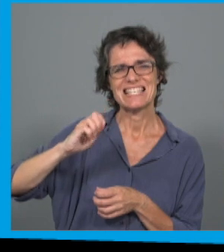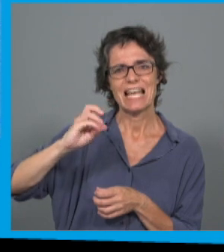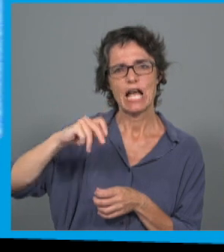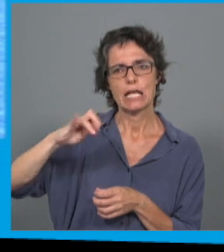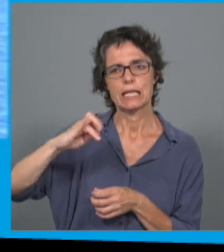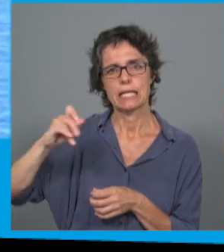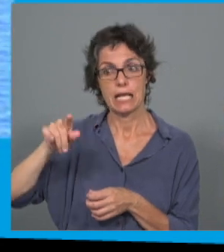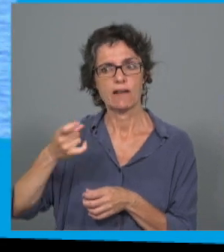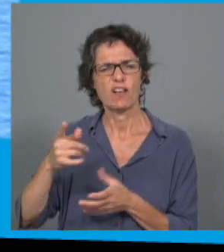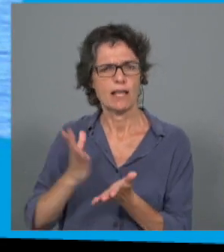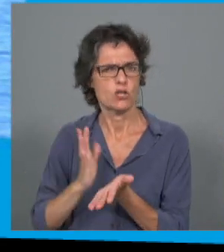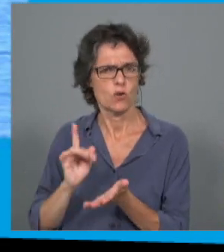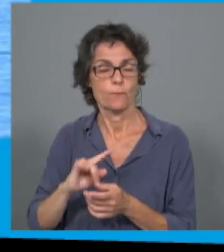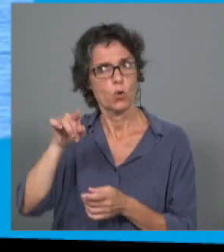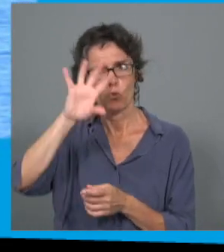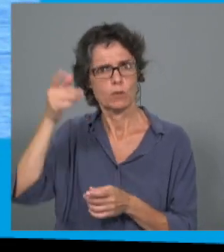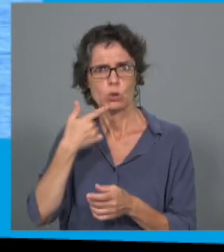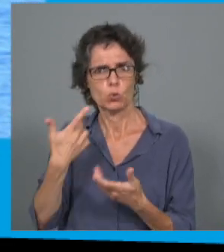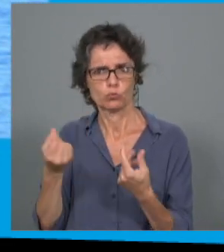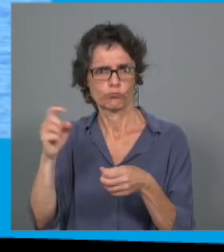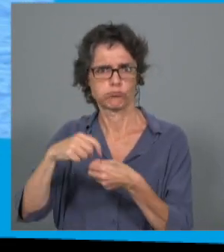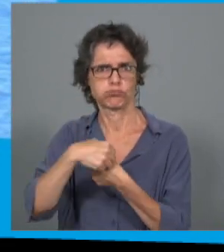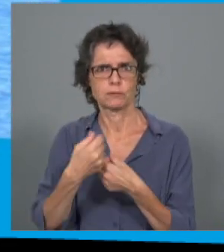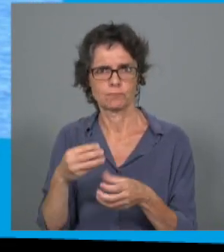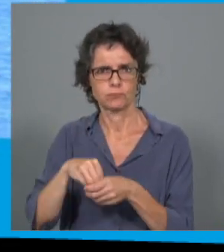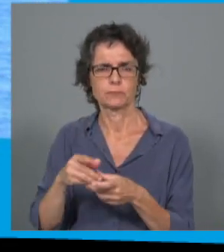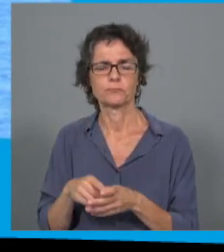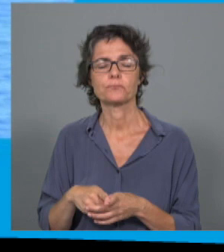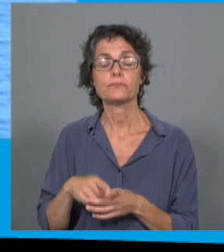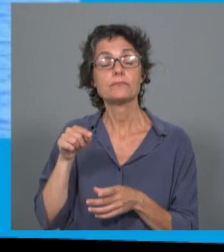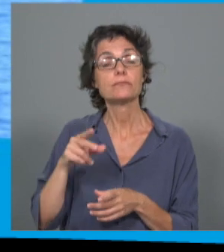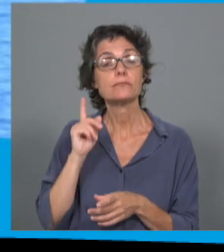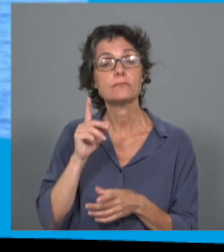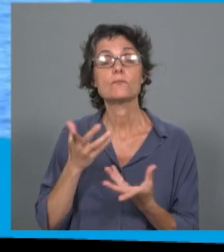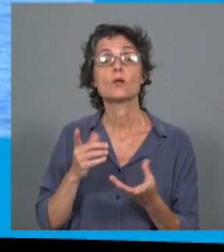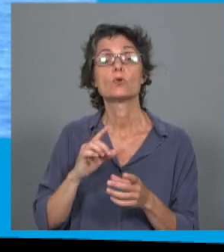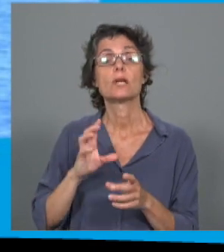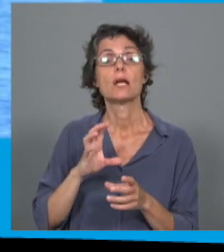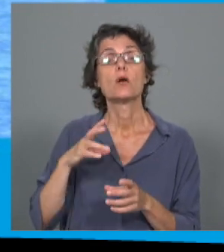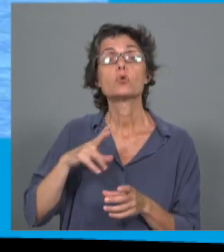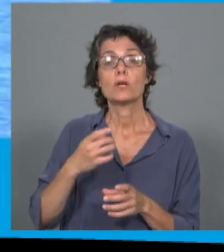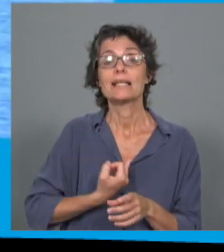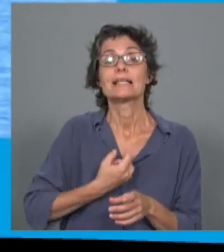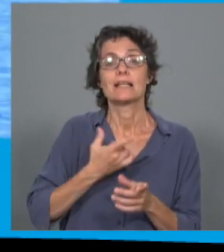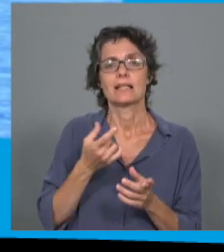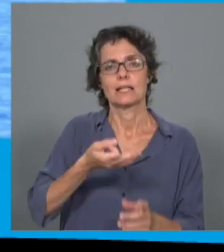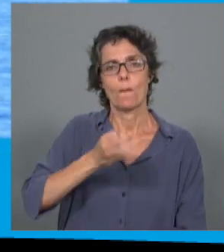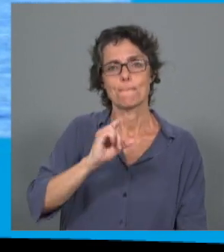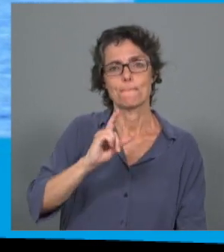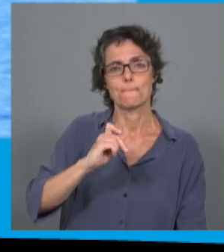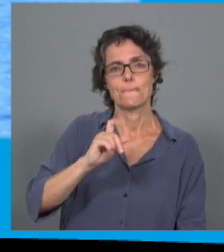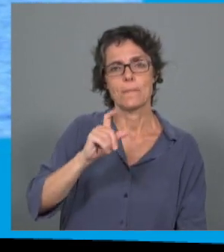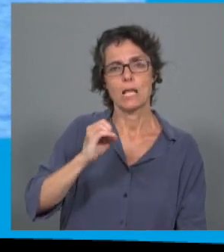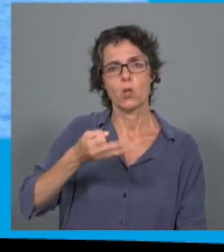Portugal sempre foi um país aberto a esta multiculturalidade, não só Palopes, porque também os temos, mas também